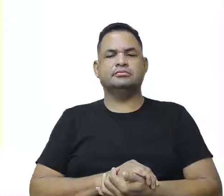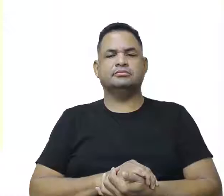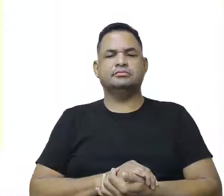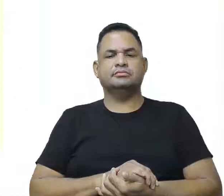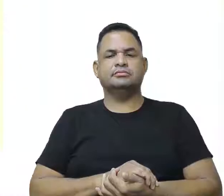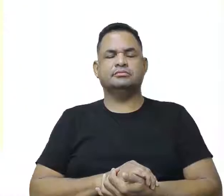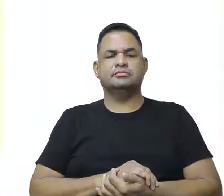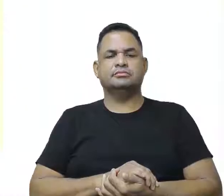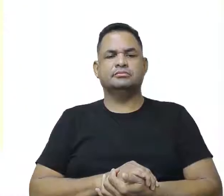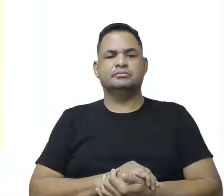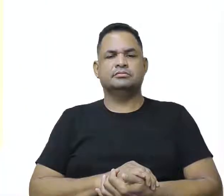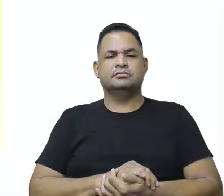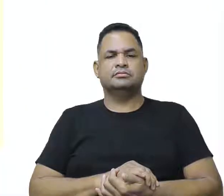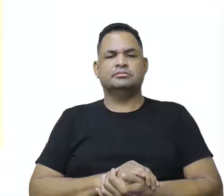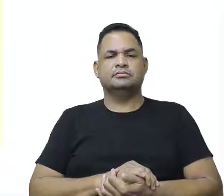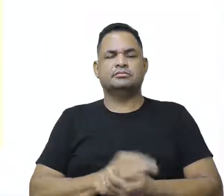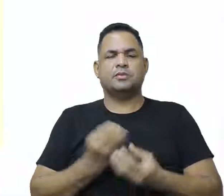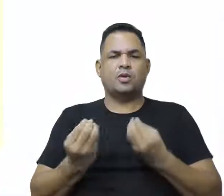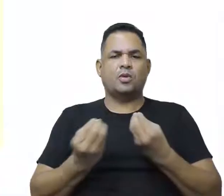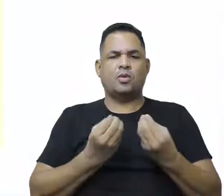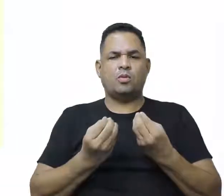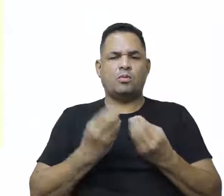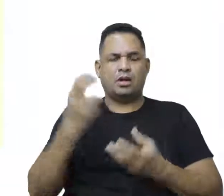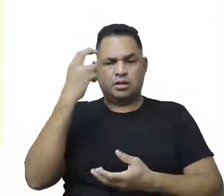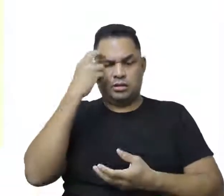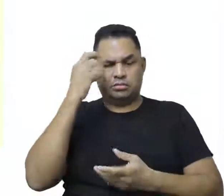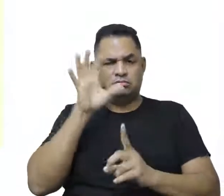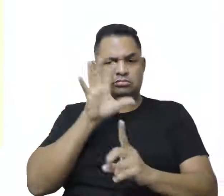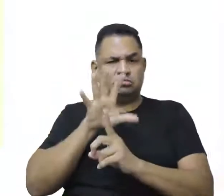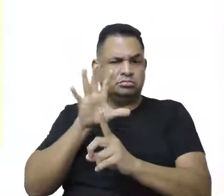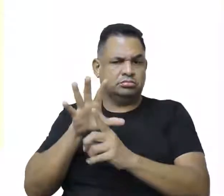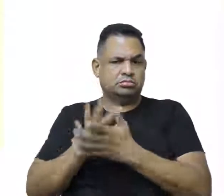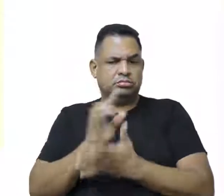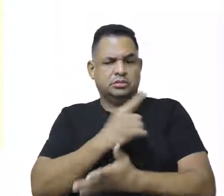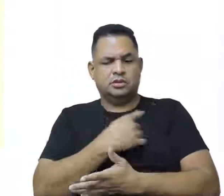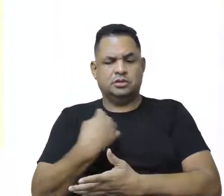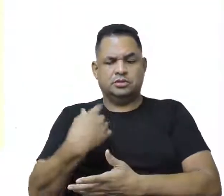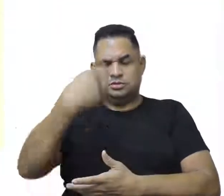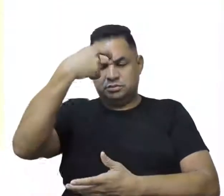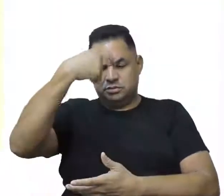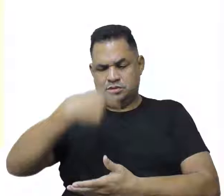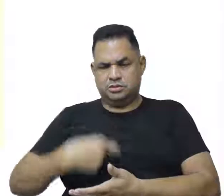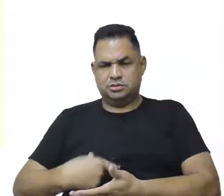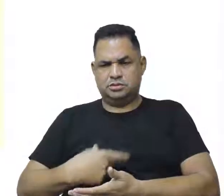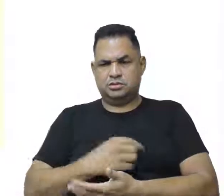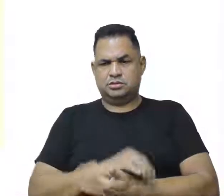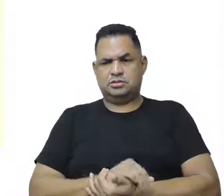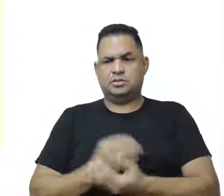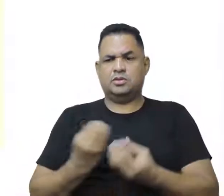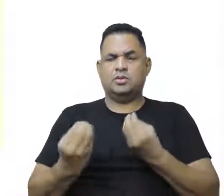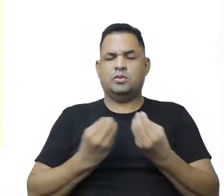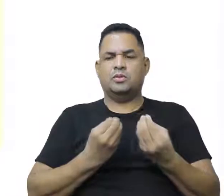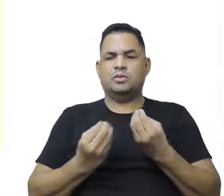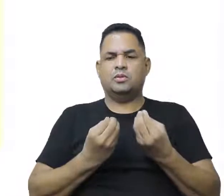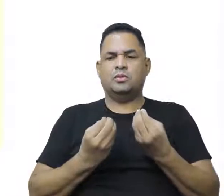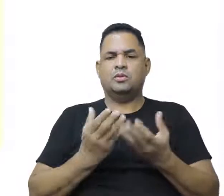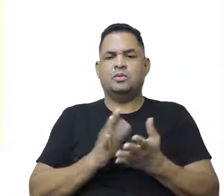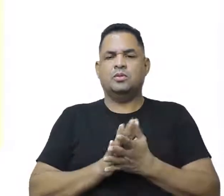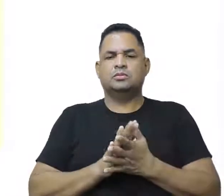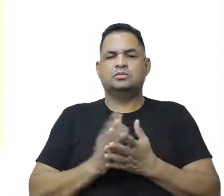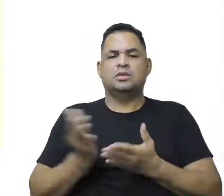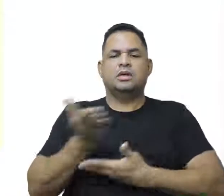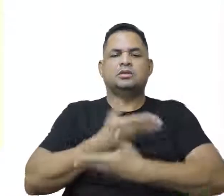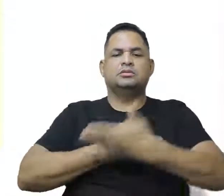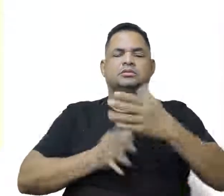continuidade. Então, olha só, como que a cultura ela influencia aí na nossa personalidade, né? Como a gente se relaciona com o